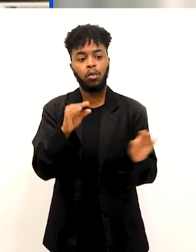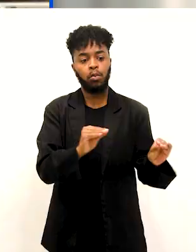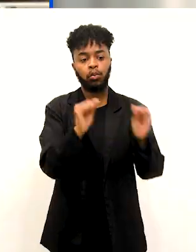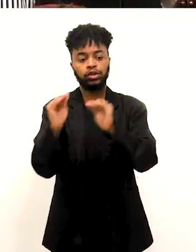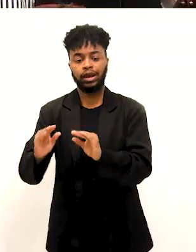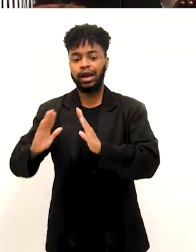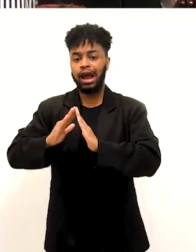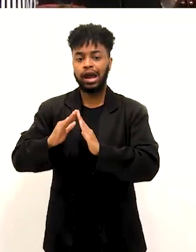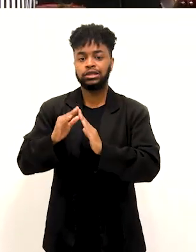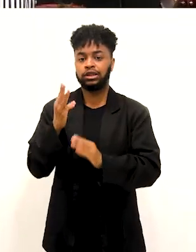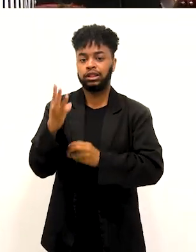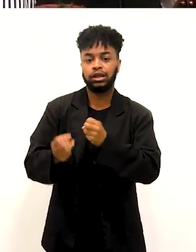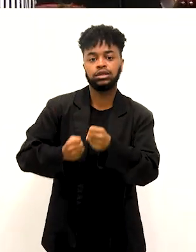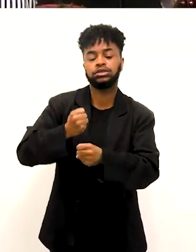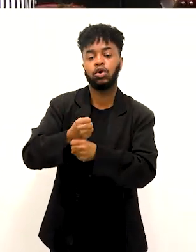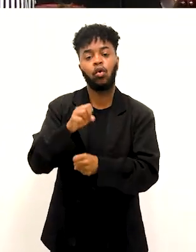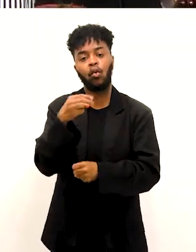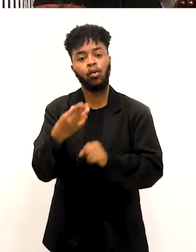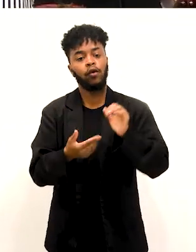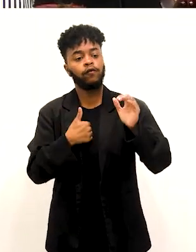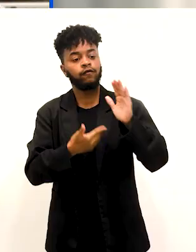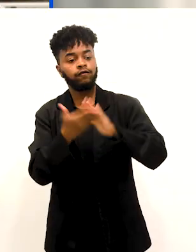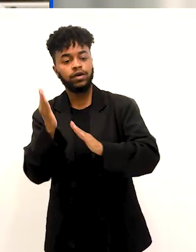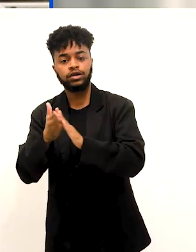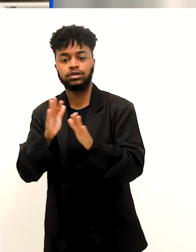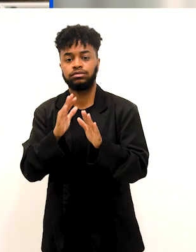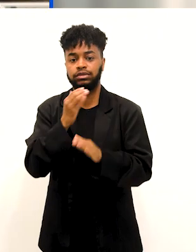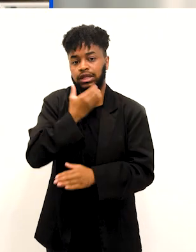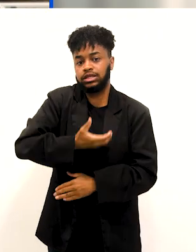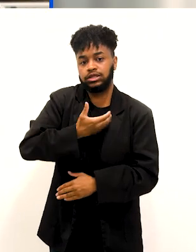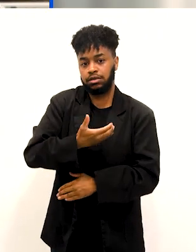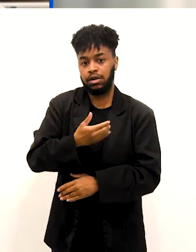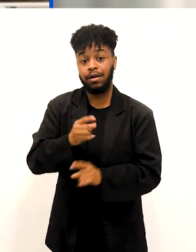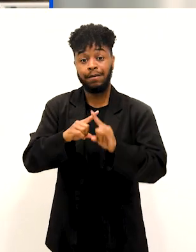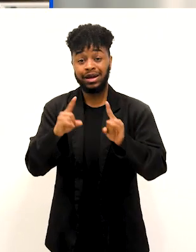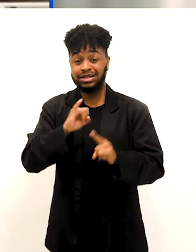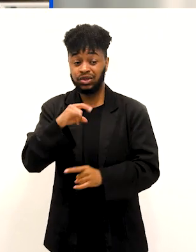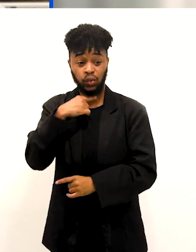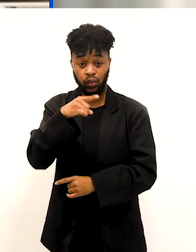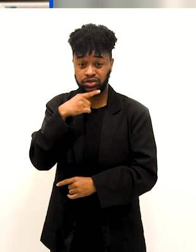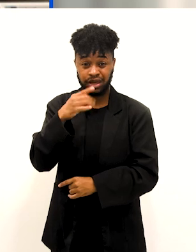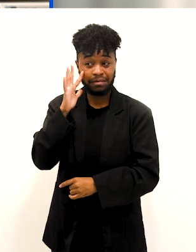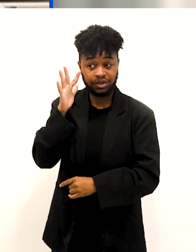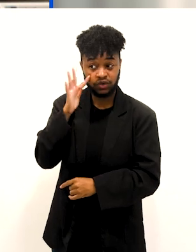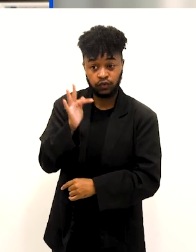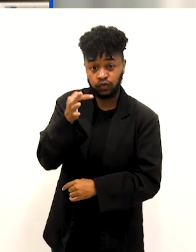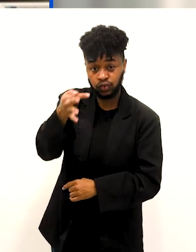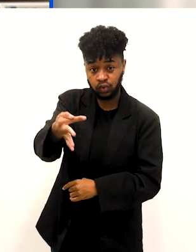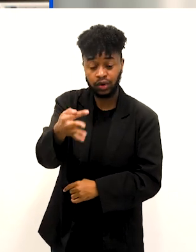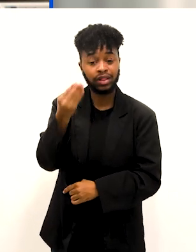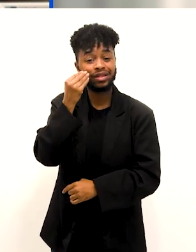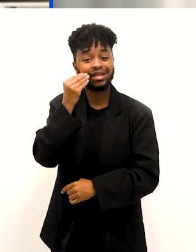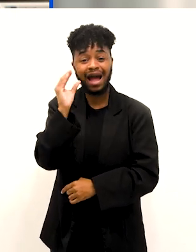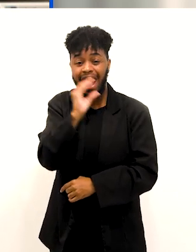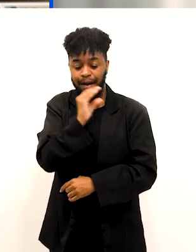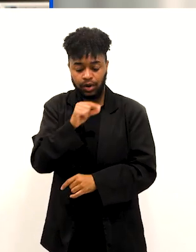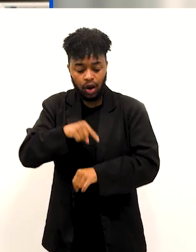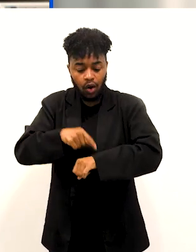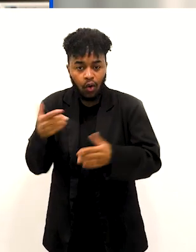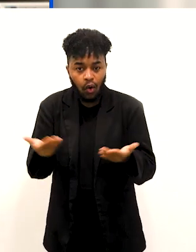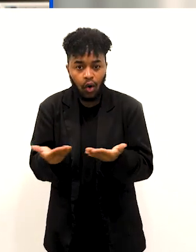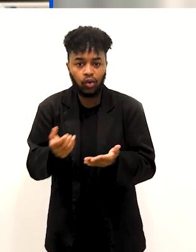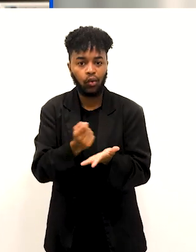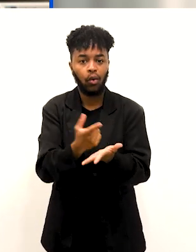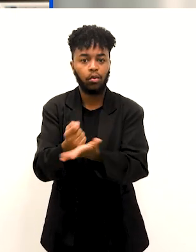de moradia daqui a 3 anos, eu vou fazer uma viagem com a minha família no fim do ano. Como a gente tem essa dificuldade em enxergar o médio e o longo prazo, a gente busca a recompensa de curto